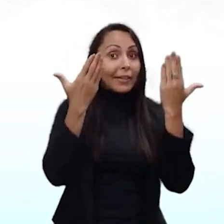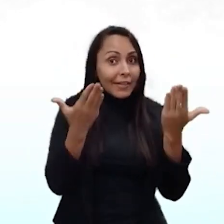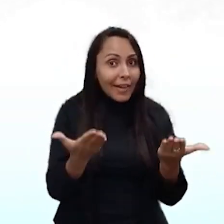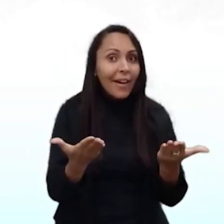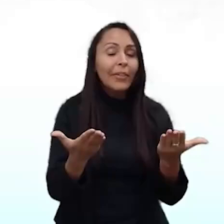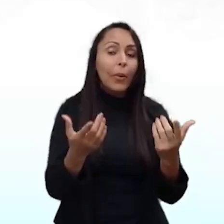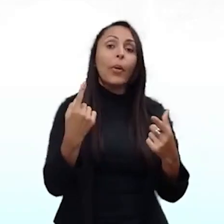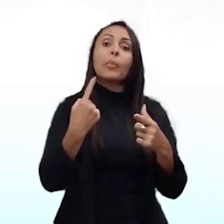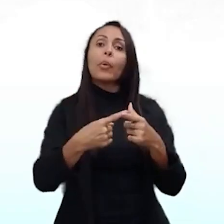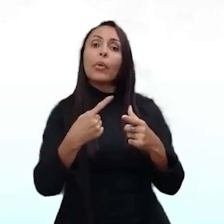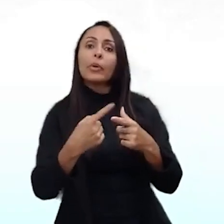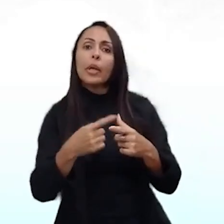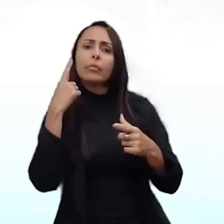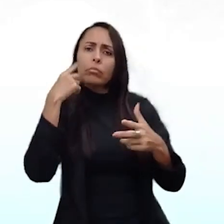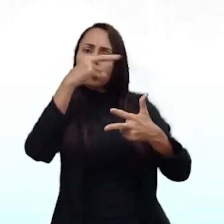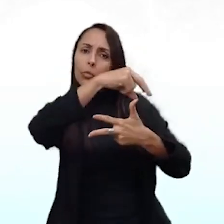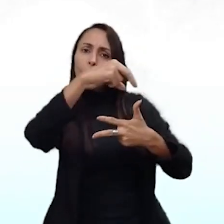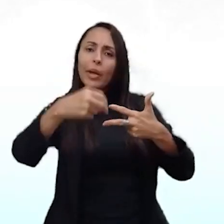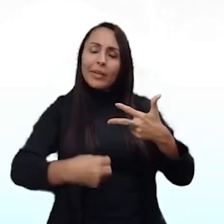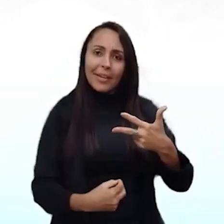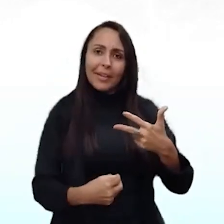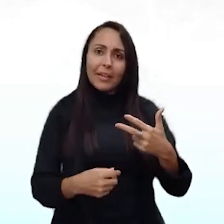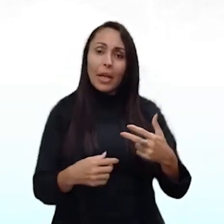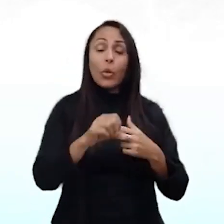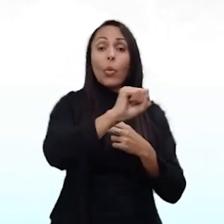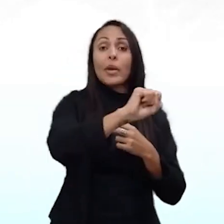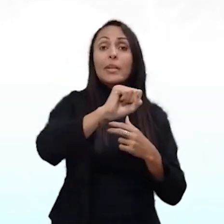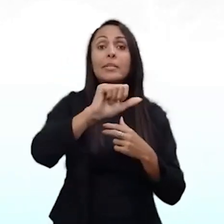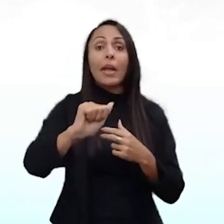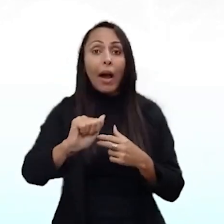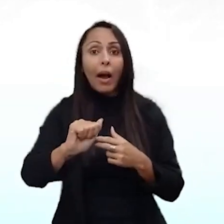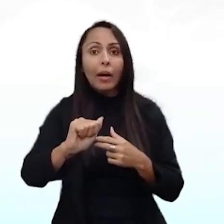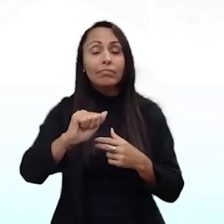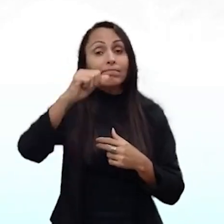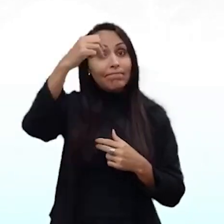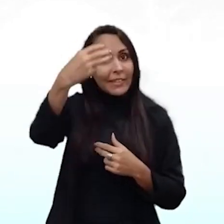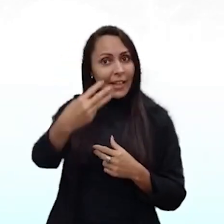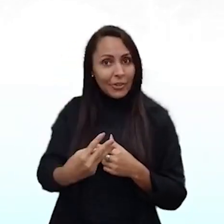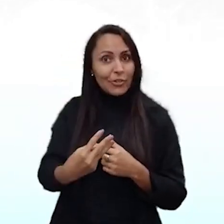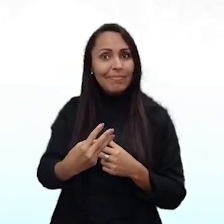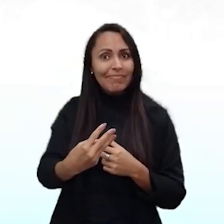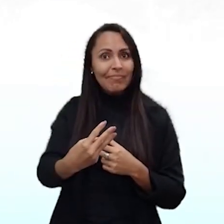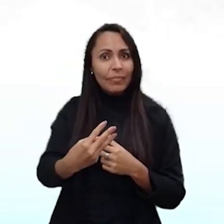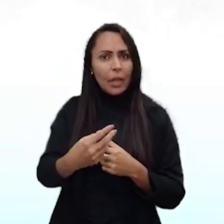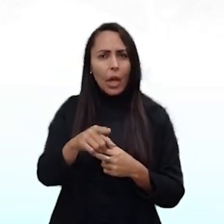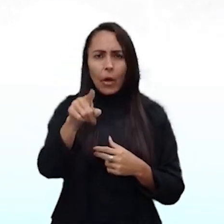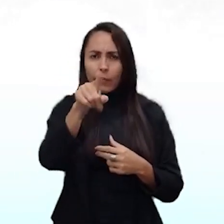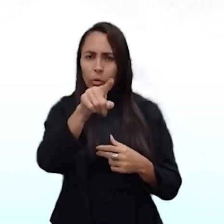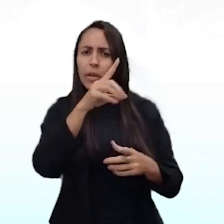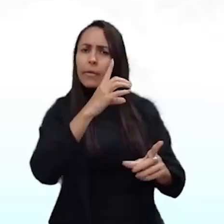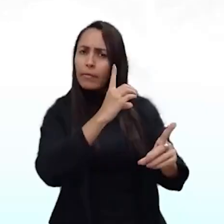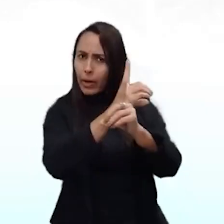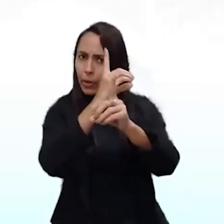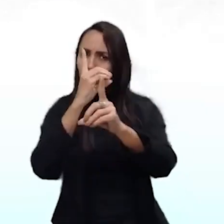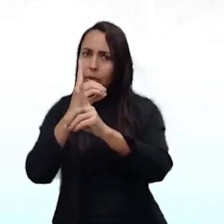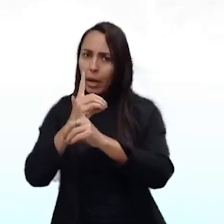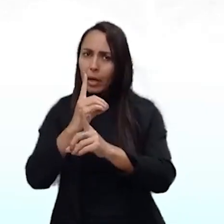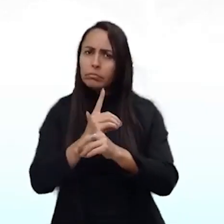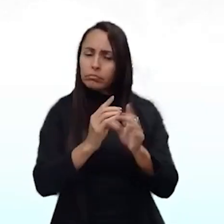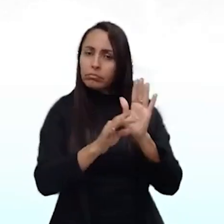ligado, porque no Enem, no SSA 3, você vai